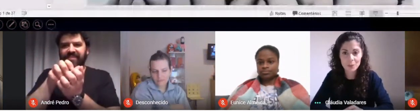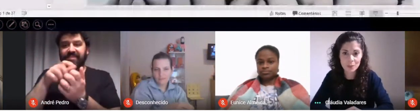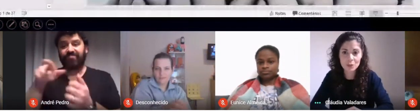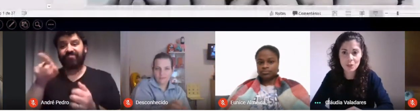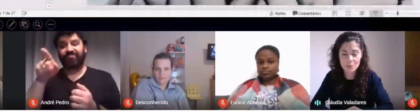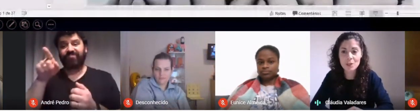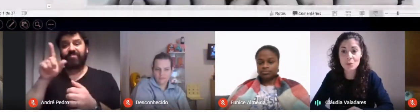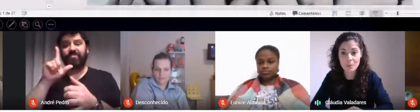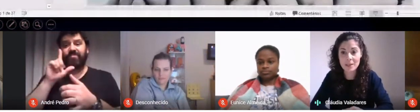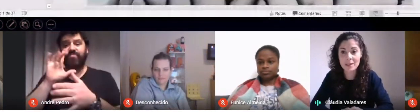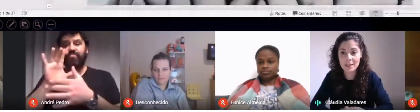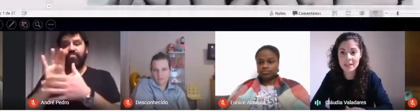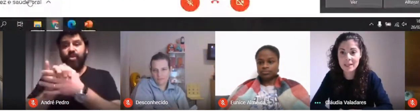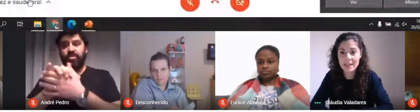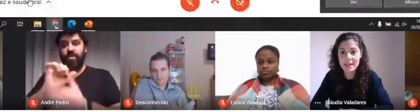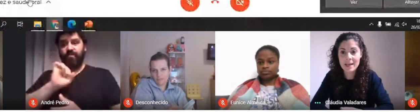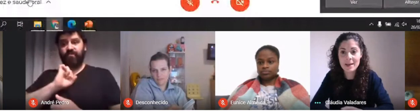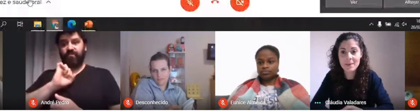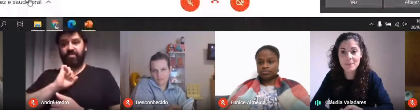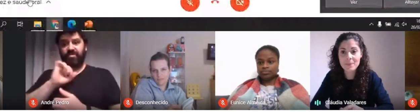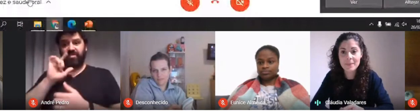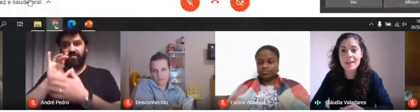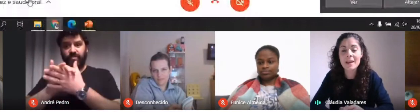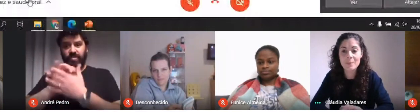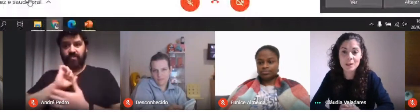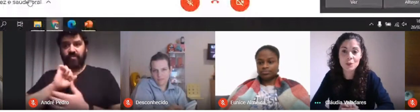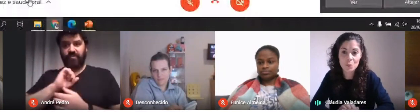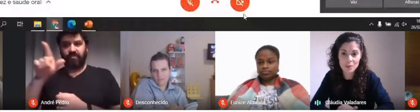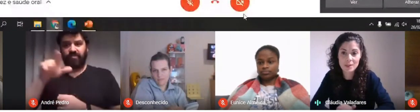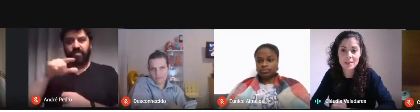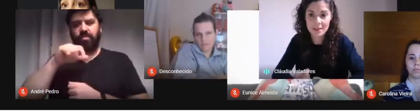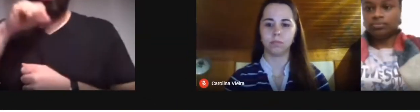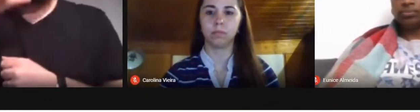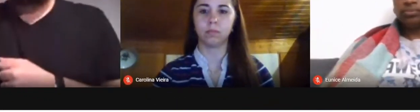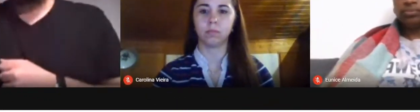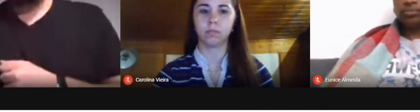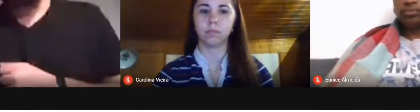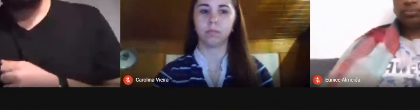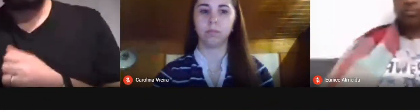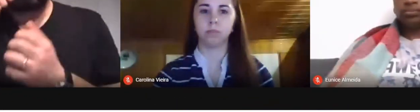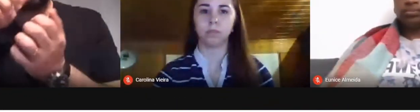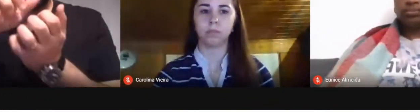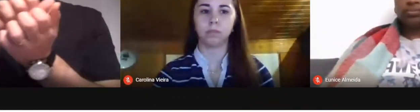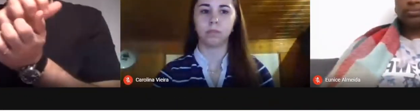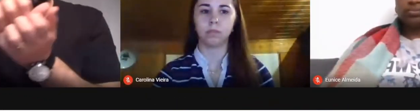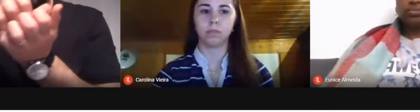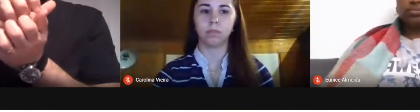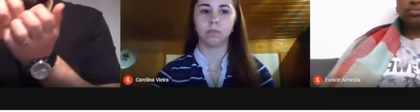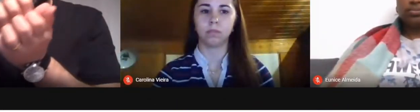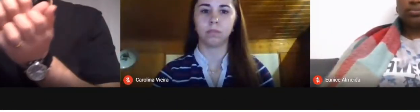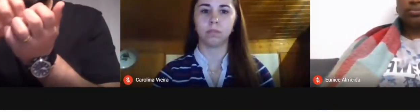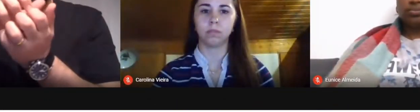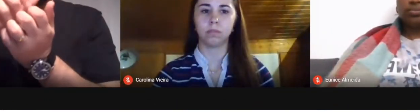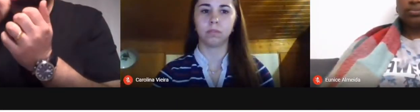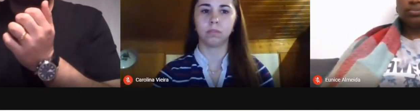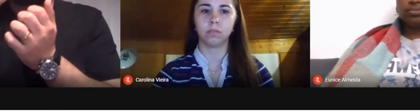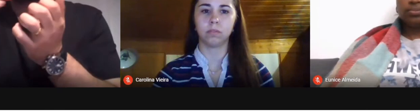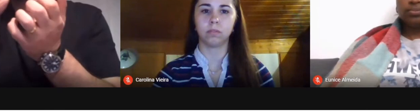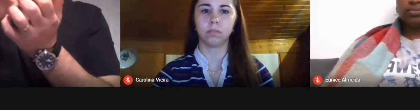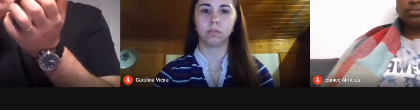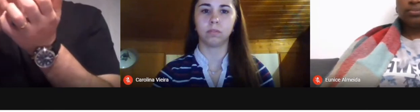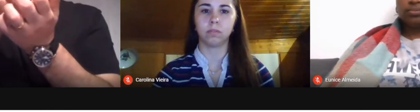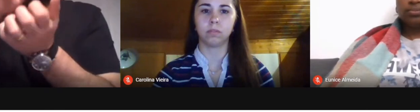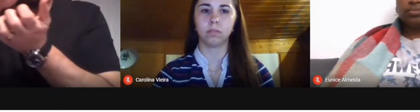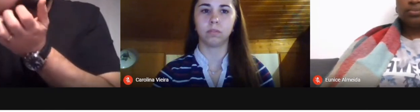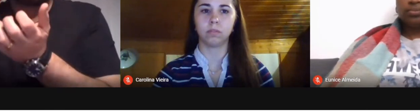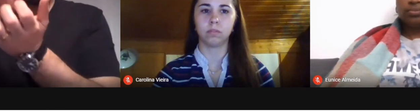ok, quando sim. estamos a dormir. A minha esposa, Uhum, quando ela está a dormir,